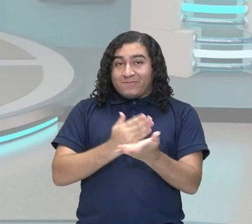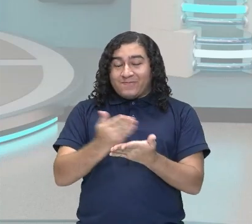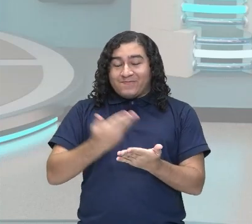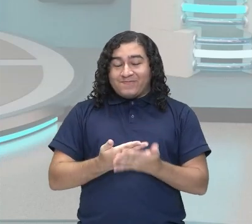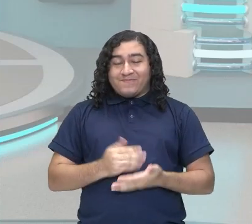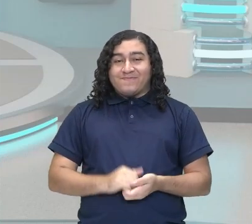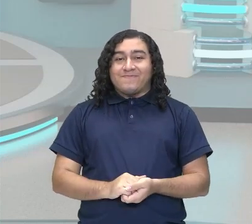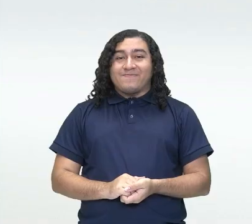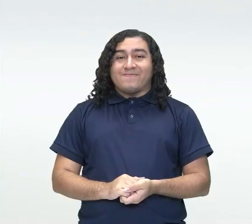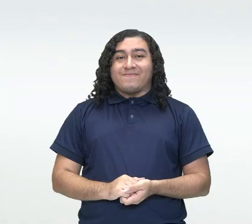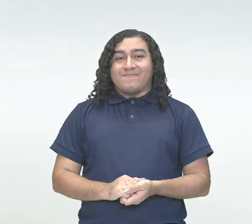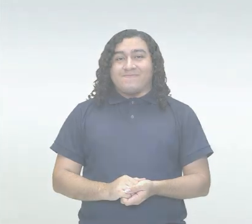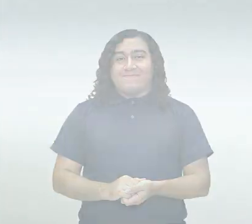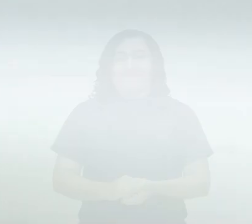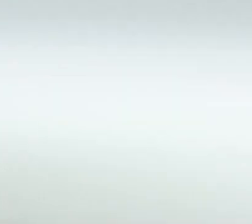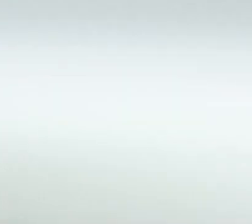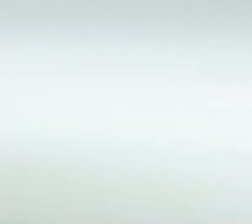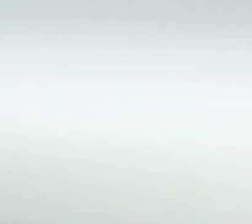começar.